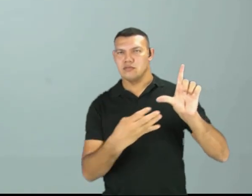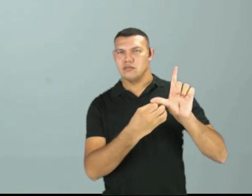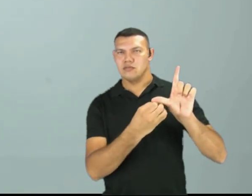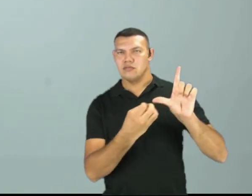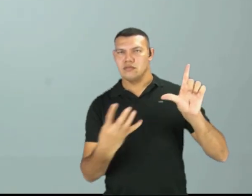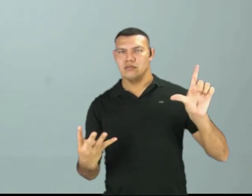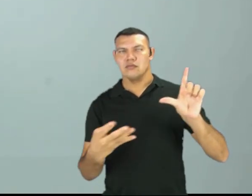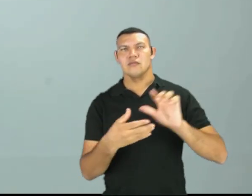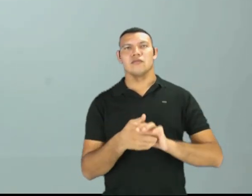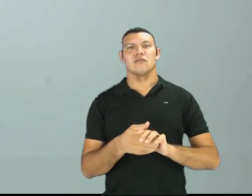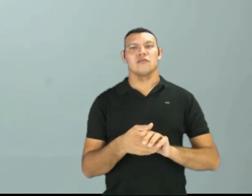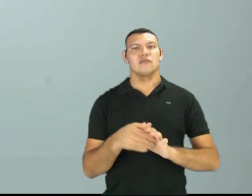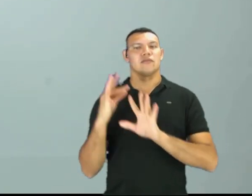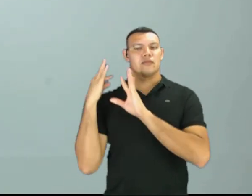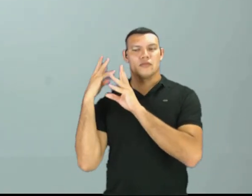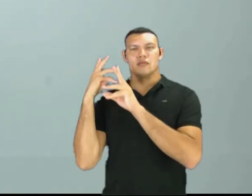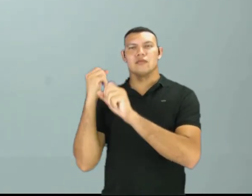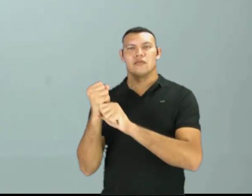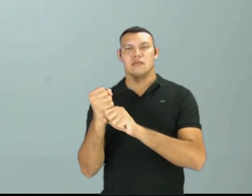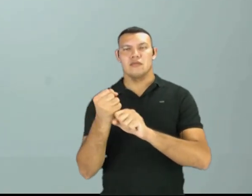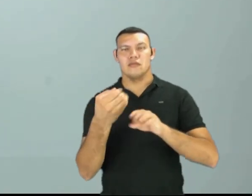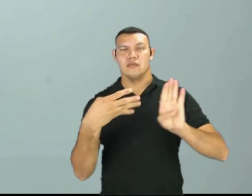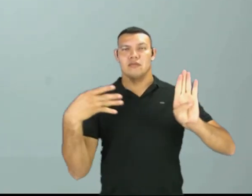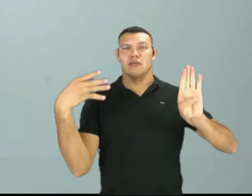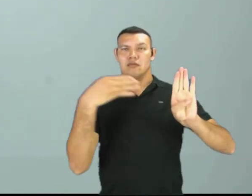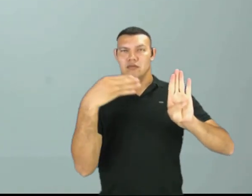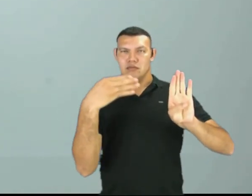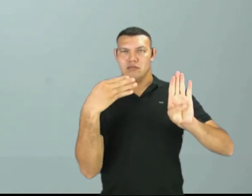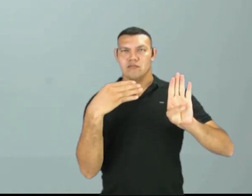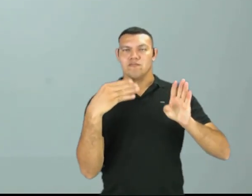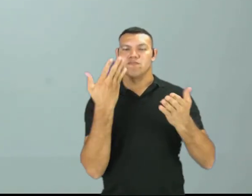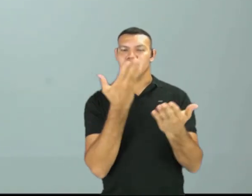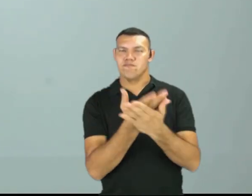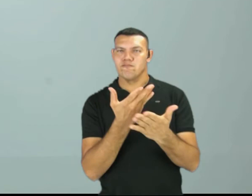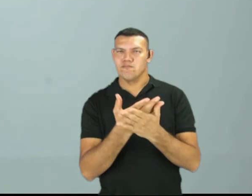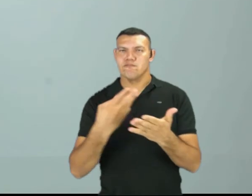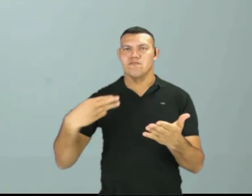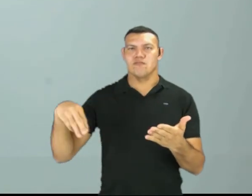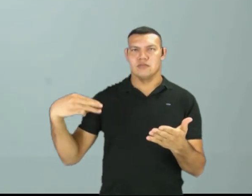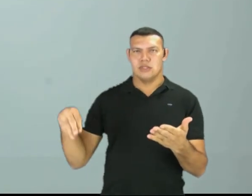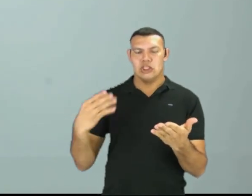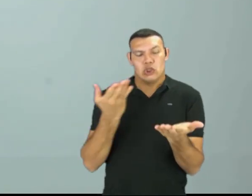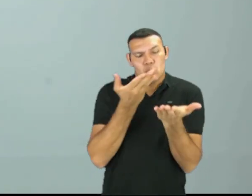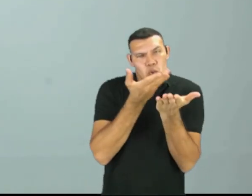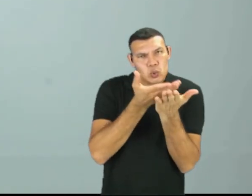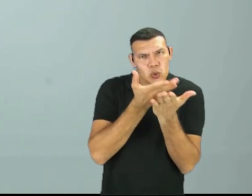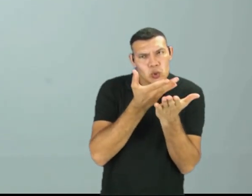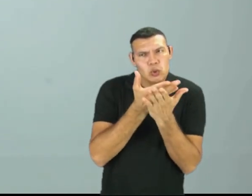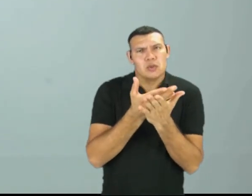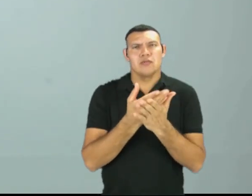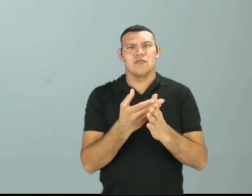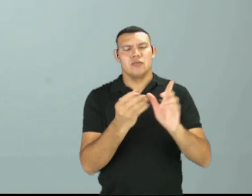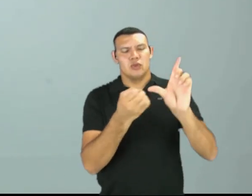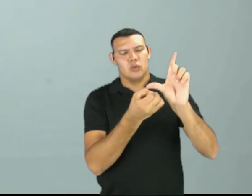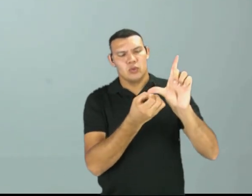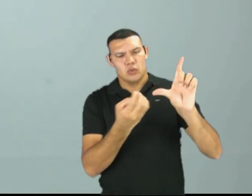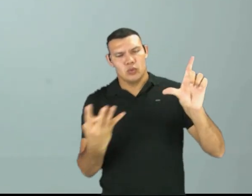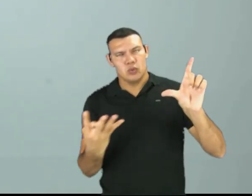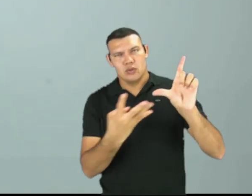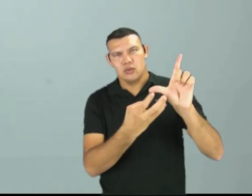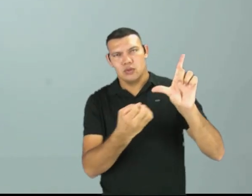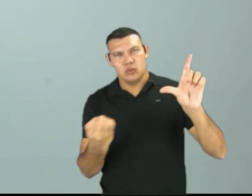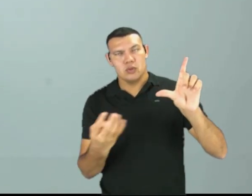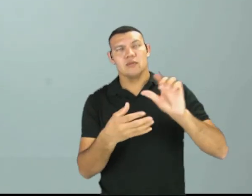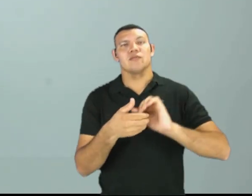esteja revendo, né, na plataforma algumas aulas de matemática, que esteja trabalhando esses assuntos, essas